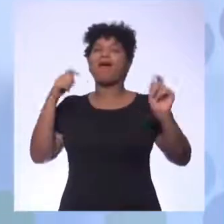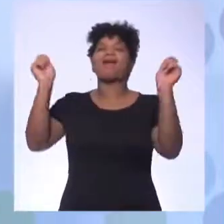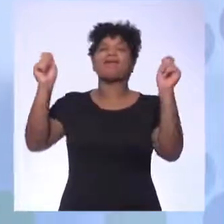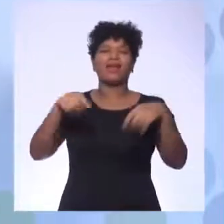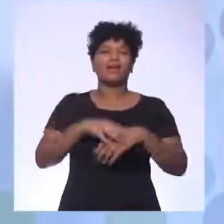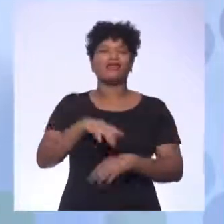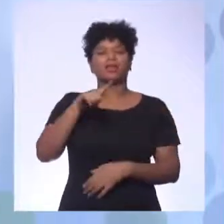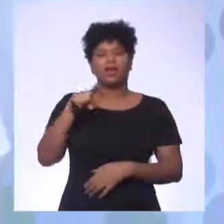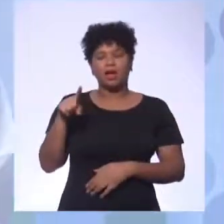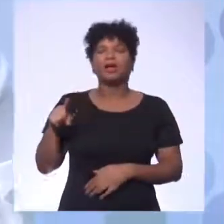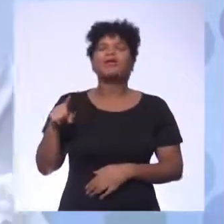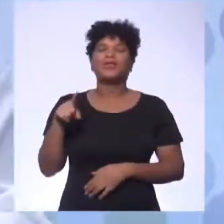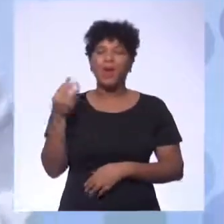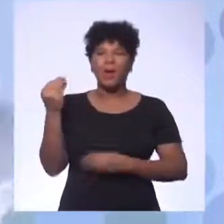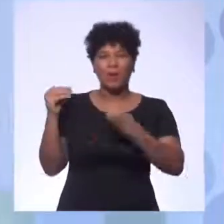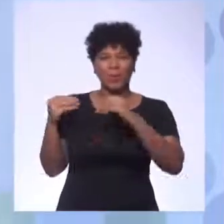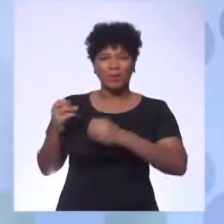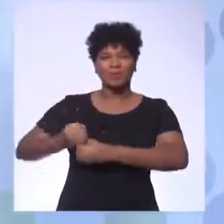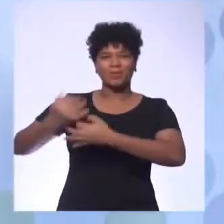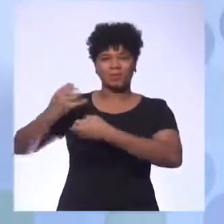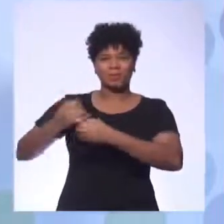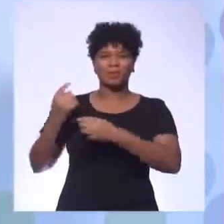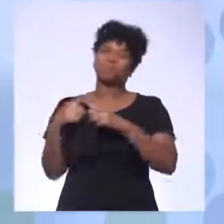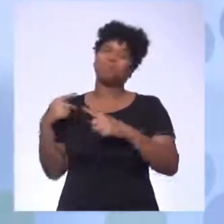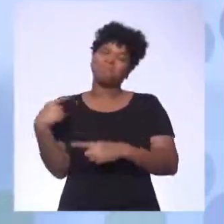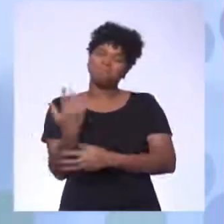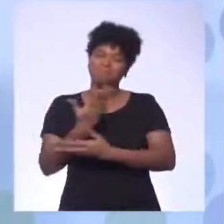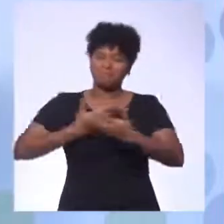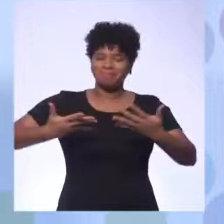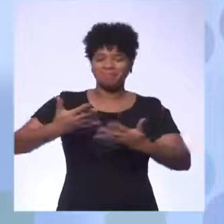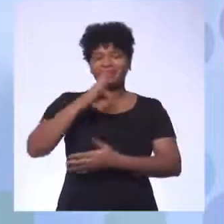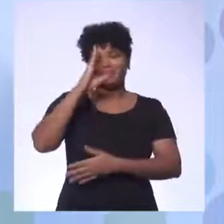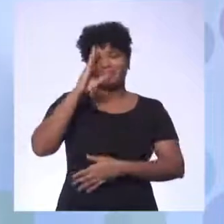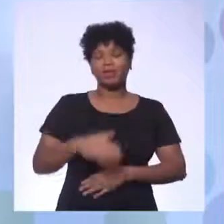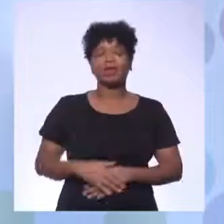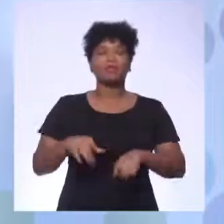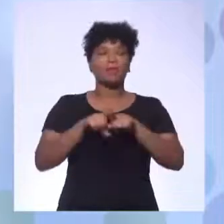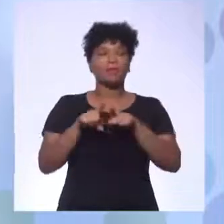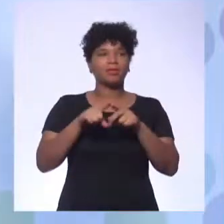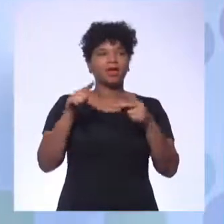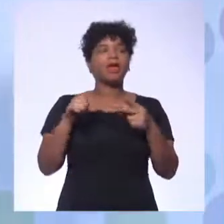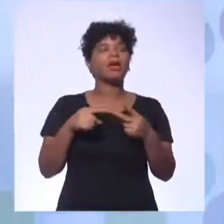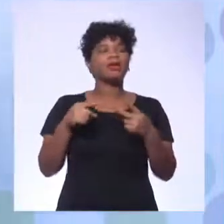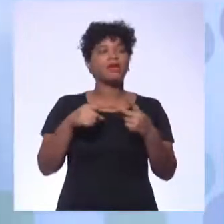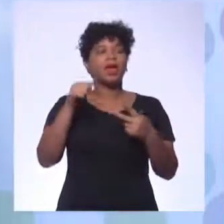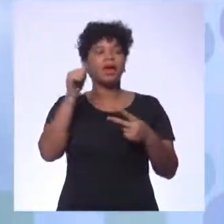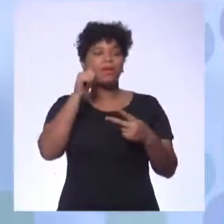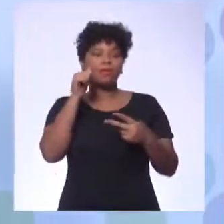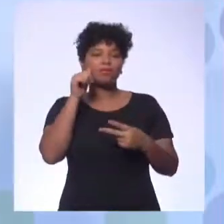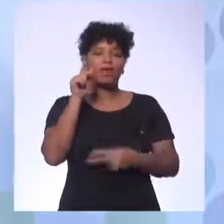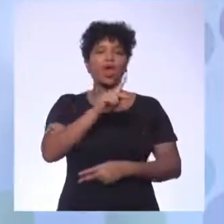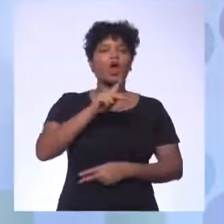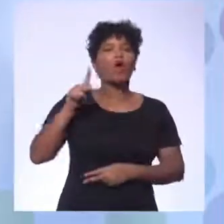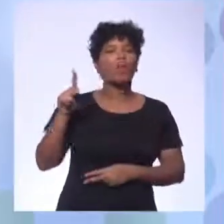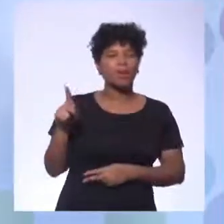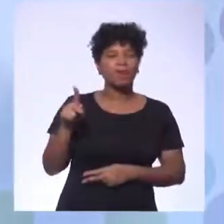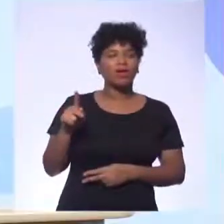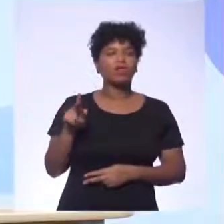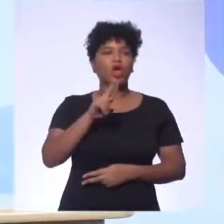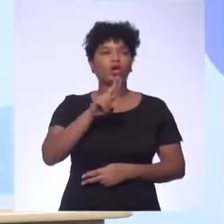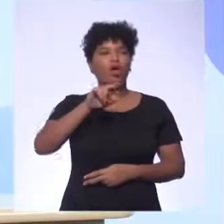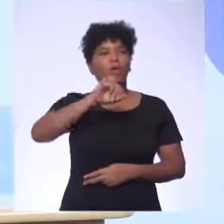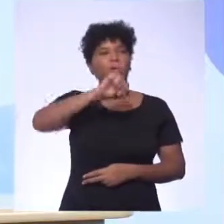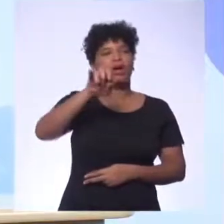assim, compartilhada, tá bom? E para interagir com você aqui no chat, nós temos a nossa especialíssima professora